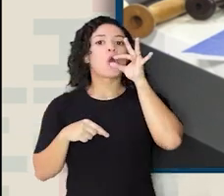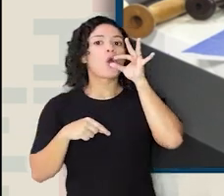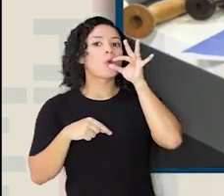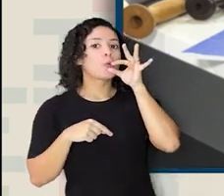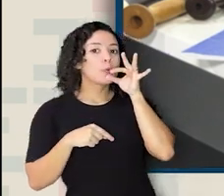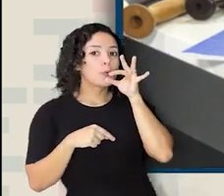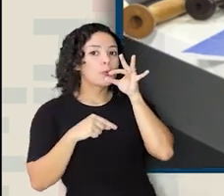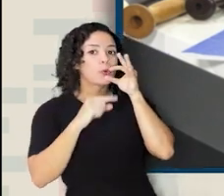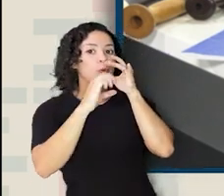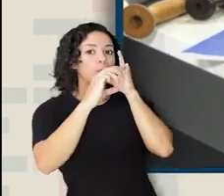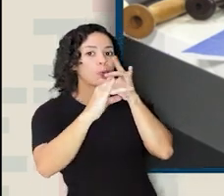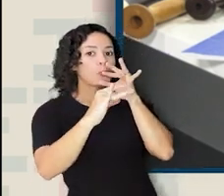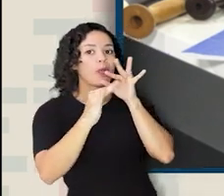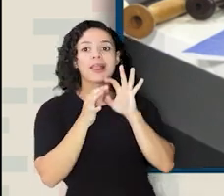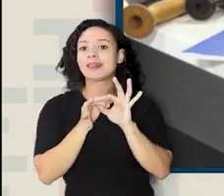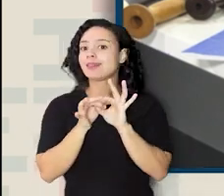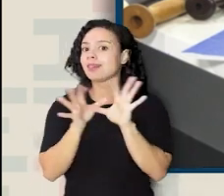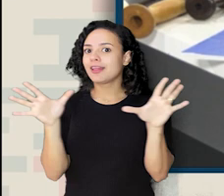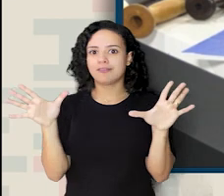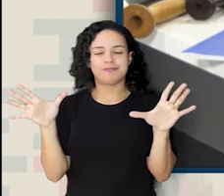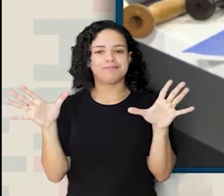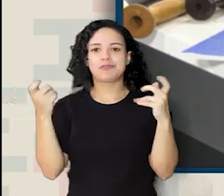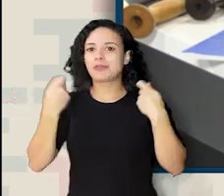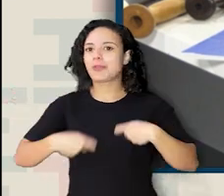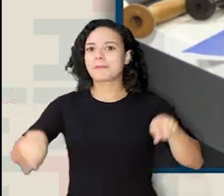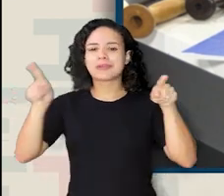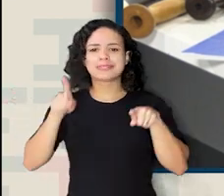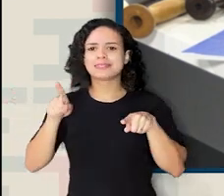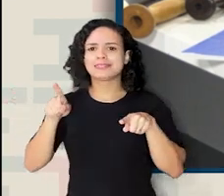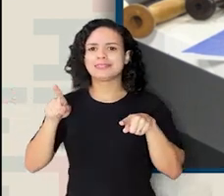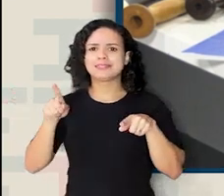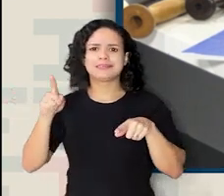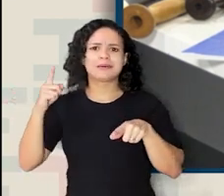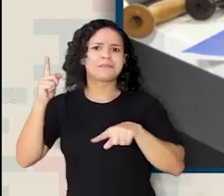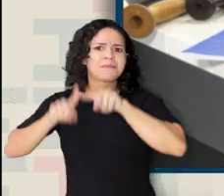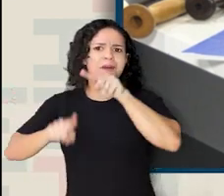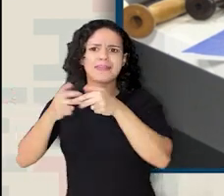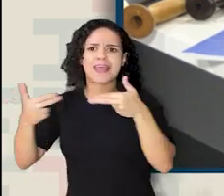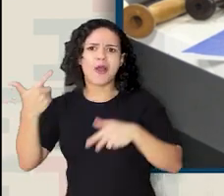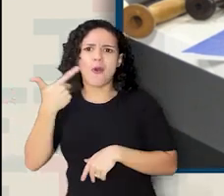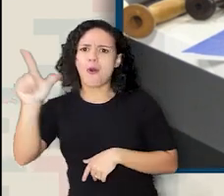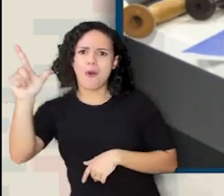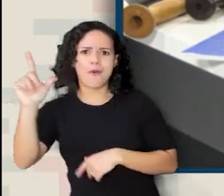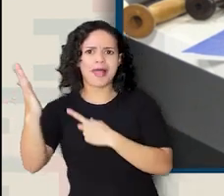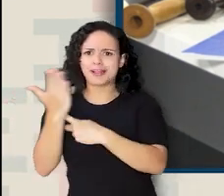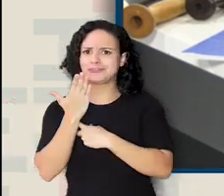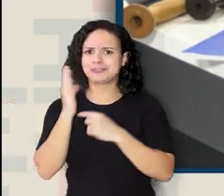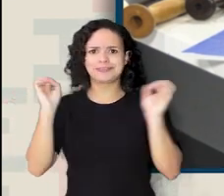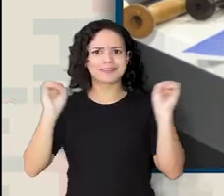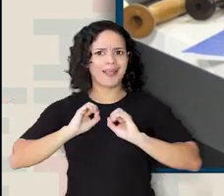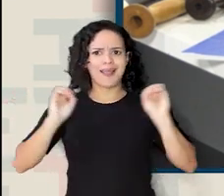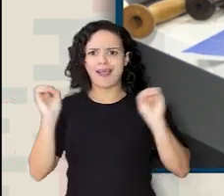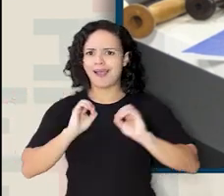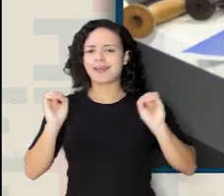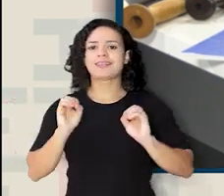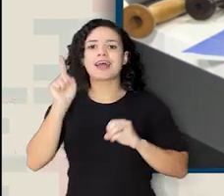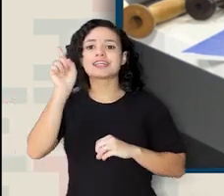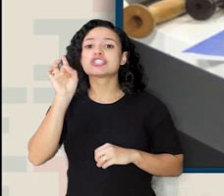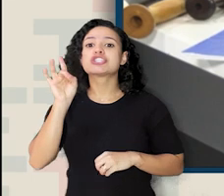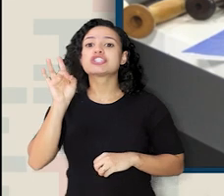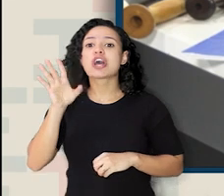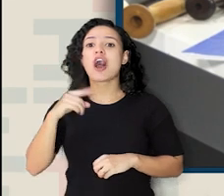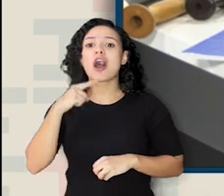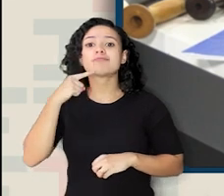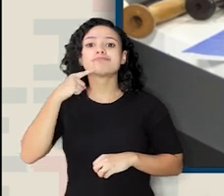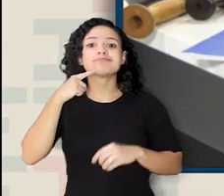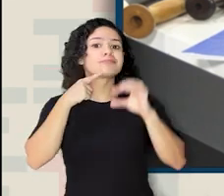soprar livremente, sem a necessidade de palhetas ou qualquer interferência, que não seja a projeção do